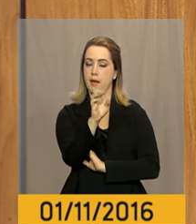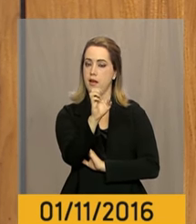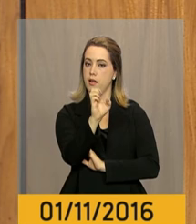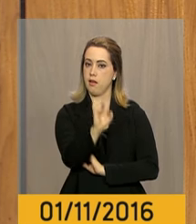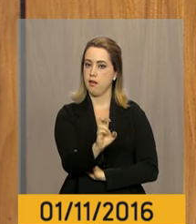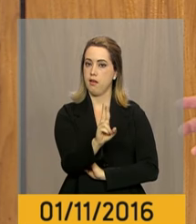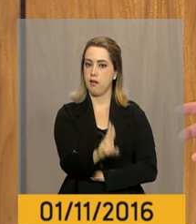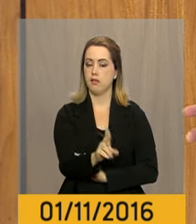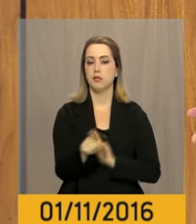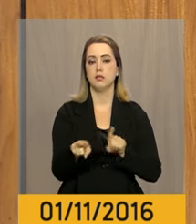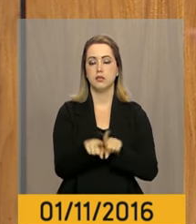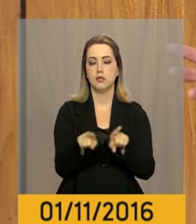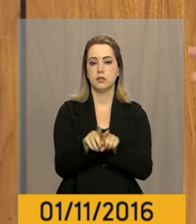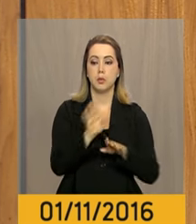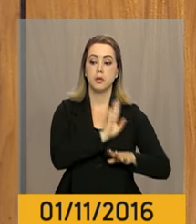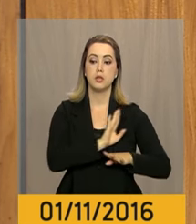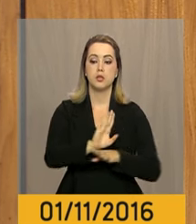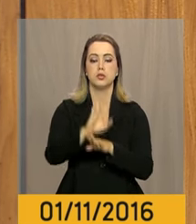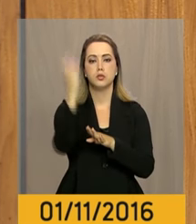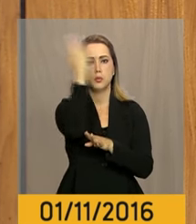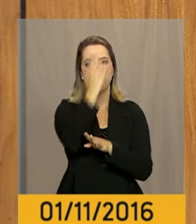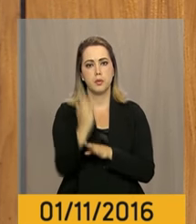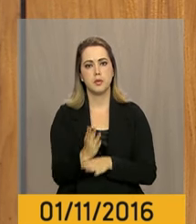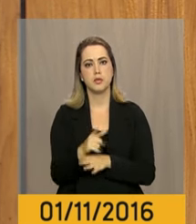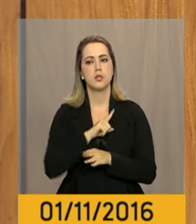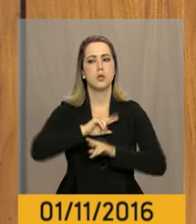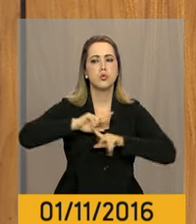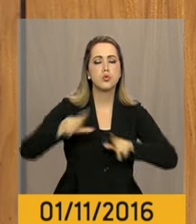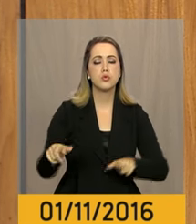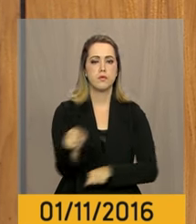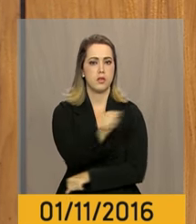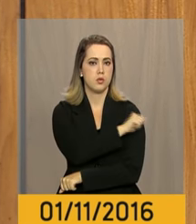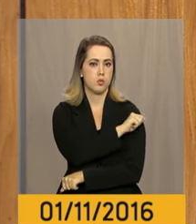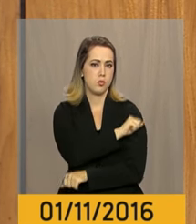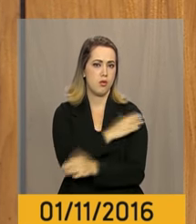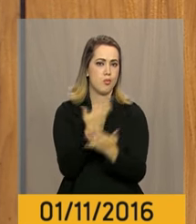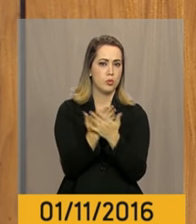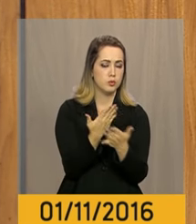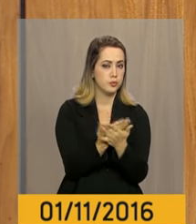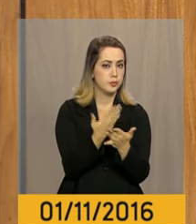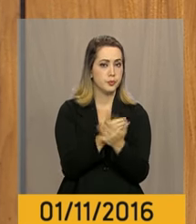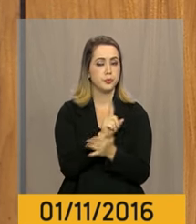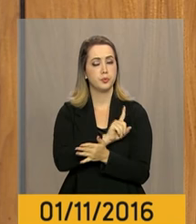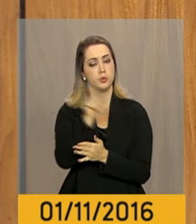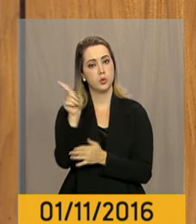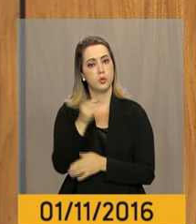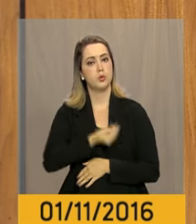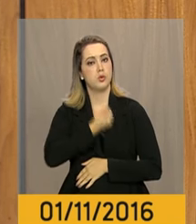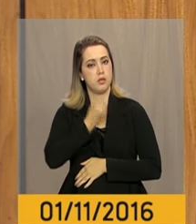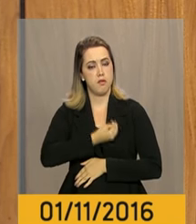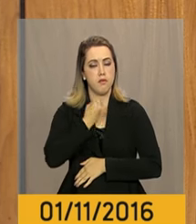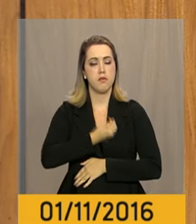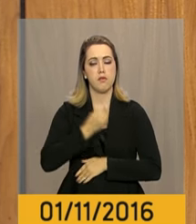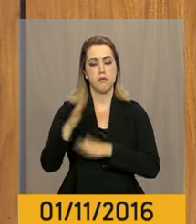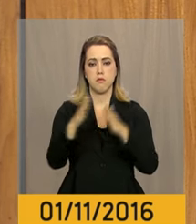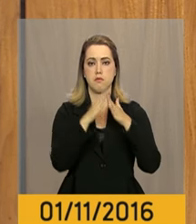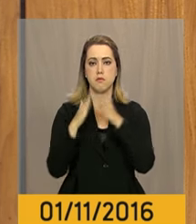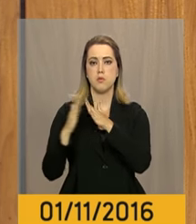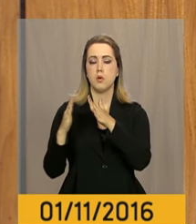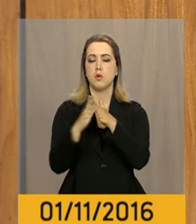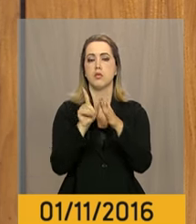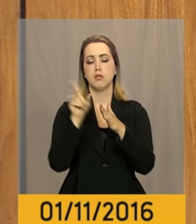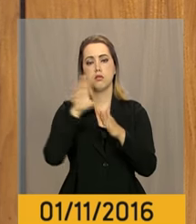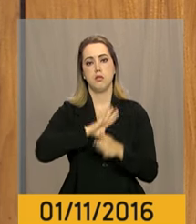iniciativa de apoio aos brasileiros. São muitos estudantes que vivem em Portugal. e de igual maneira apoio aos